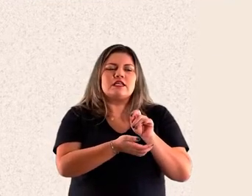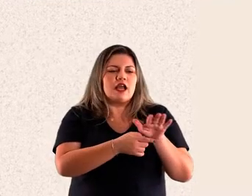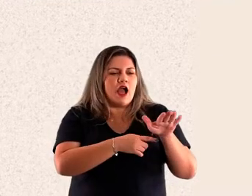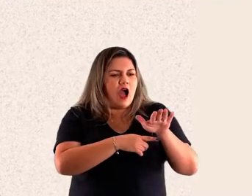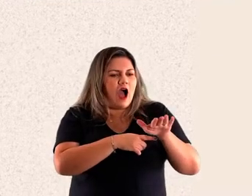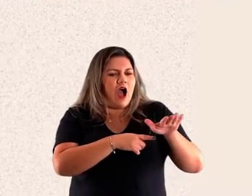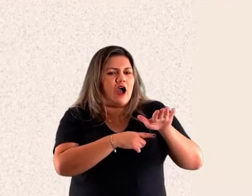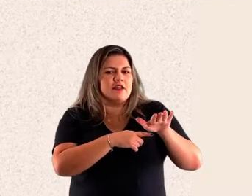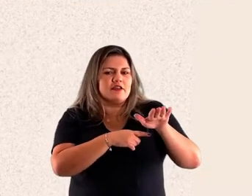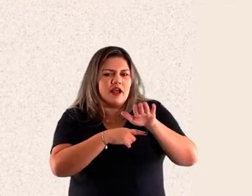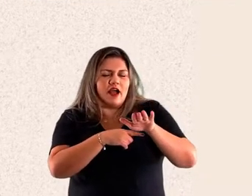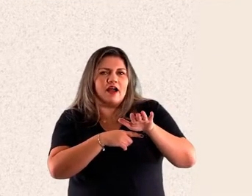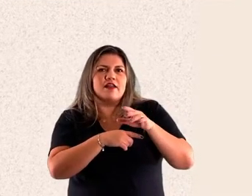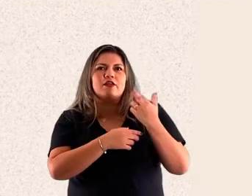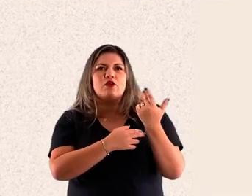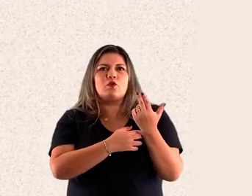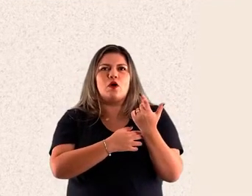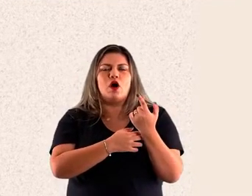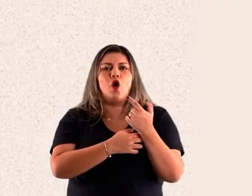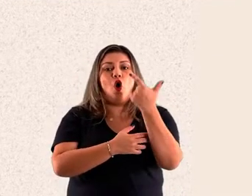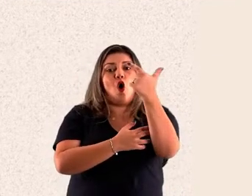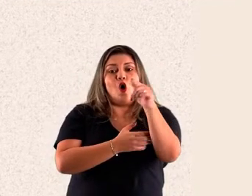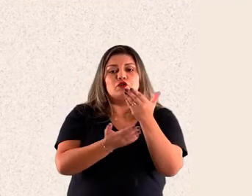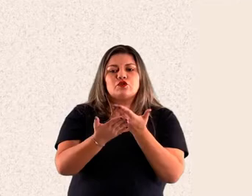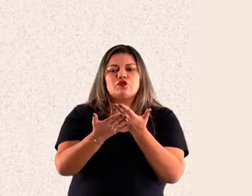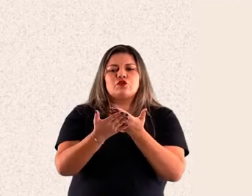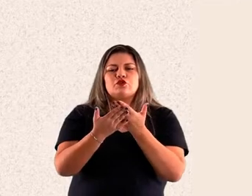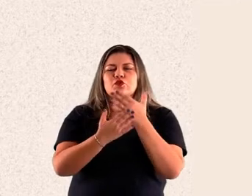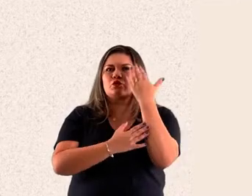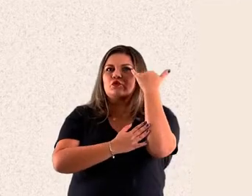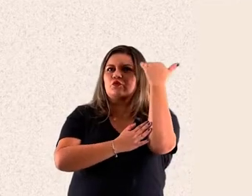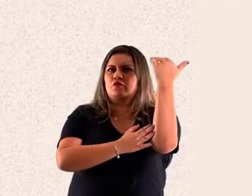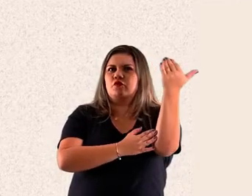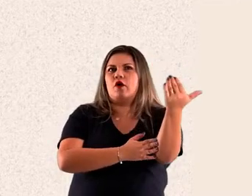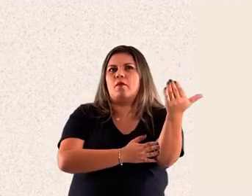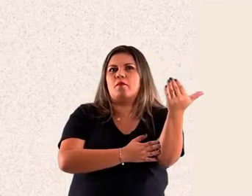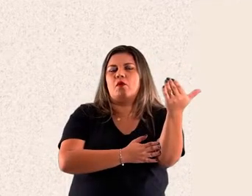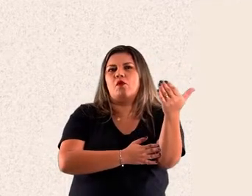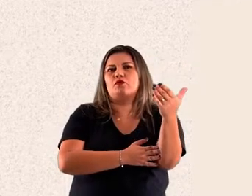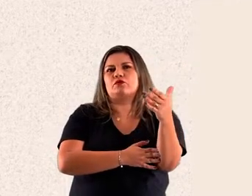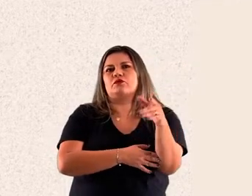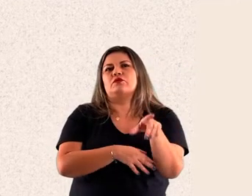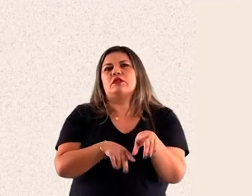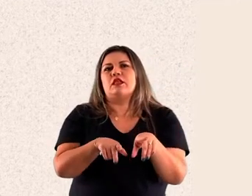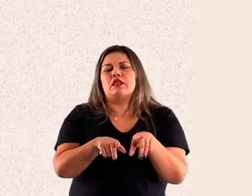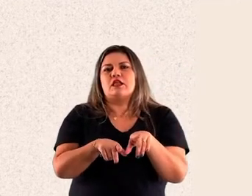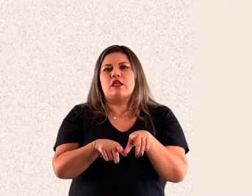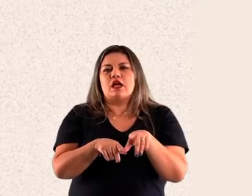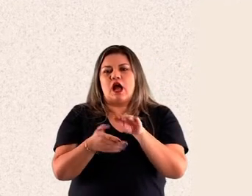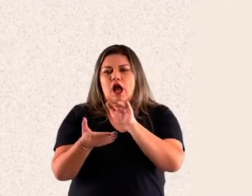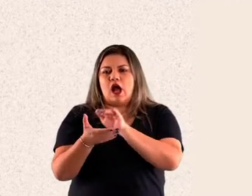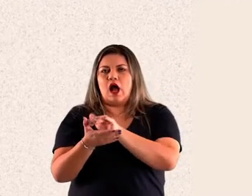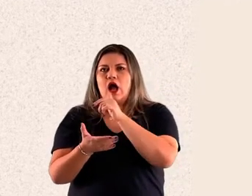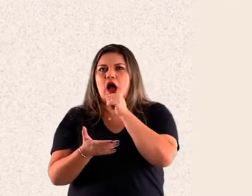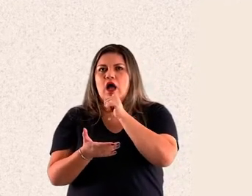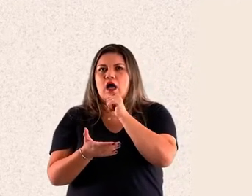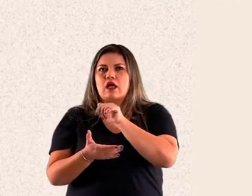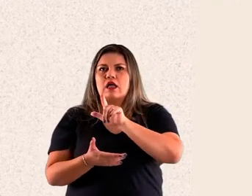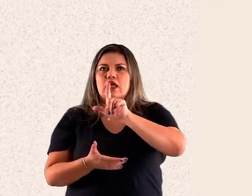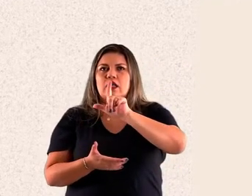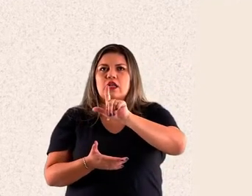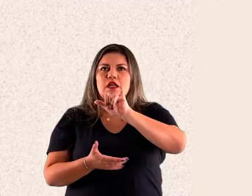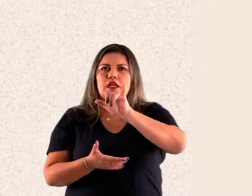e o outro estudo que ficou muito famoso que foi conduzido pela esposa do metro liberman que é a uma mesa